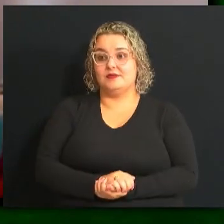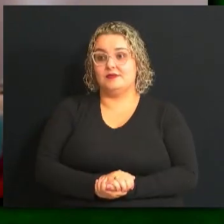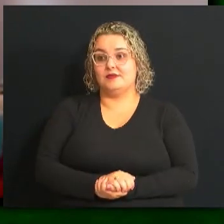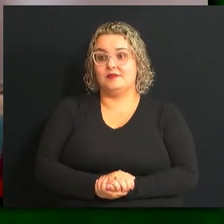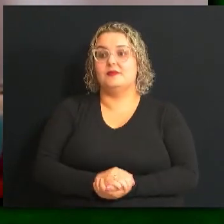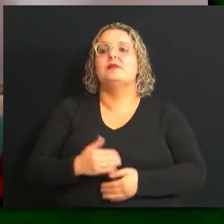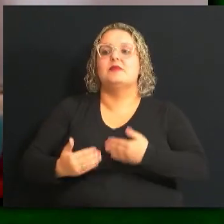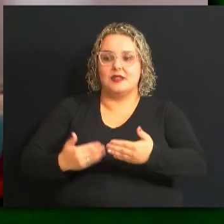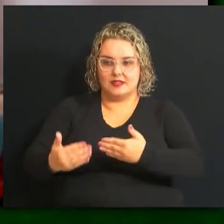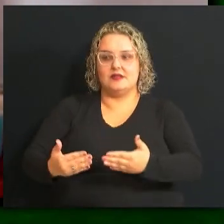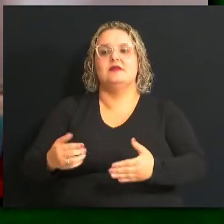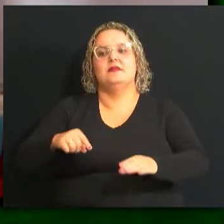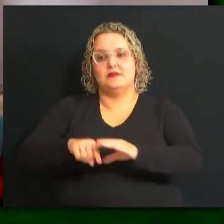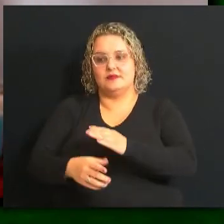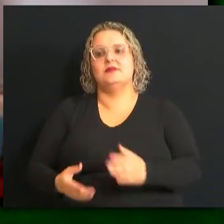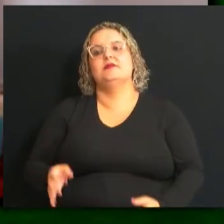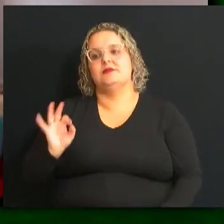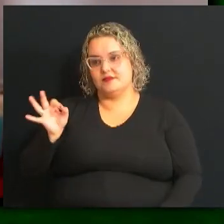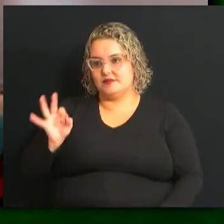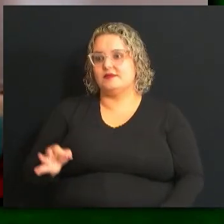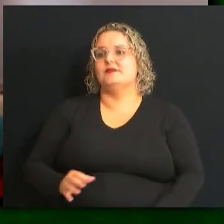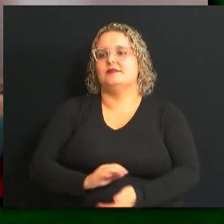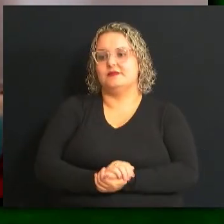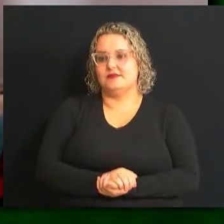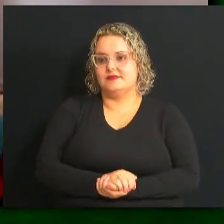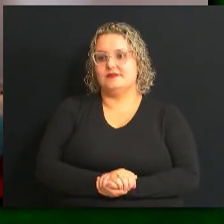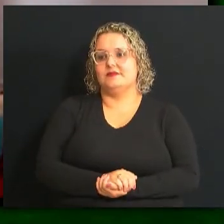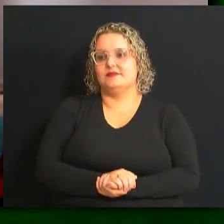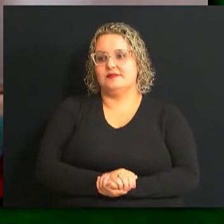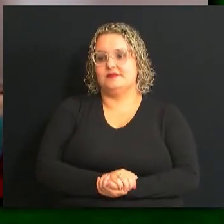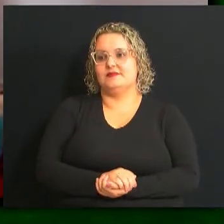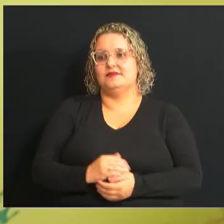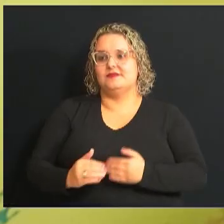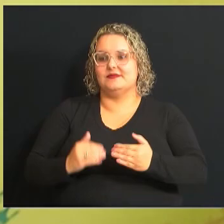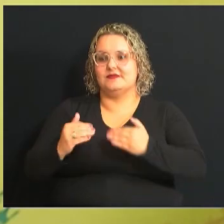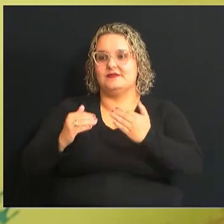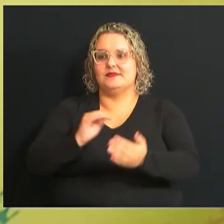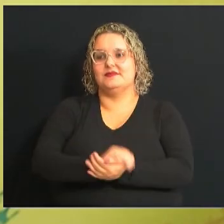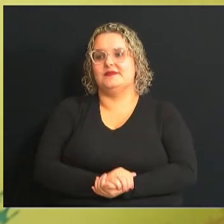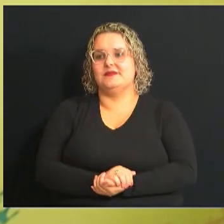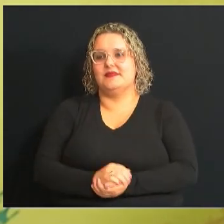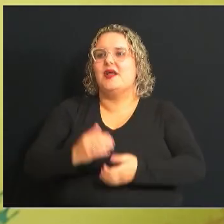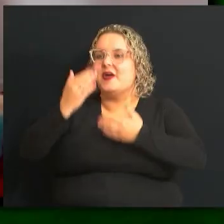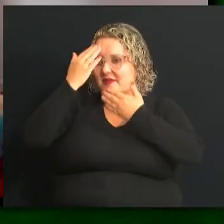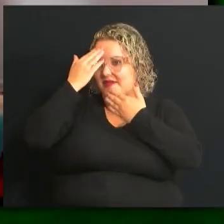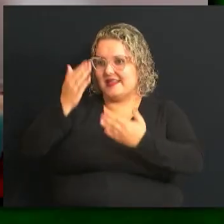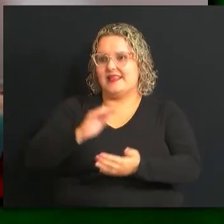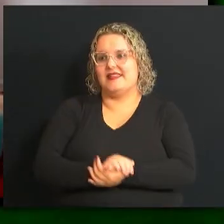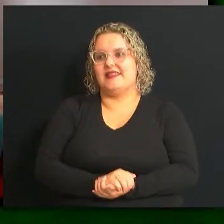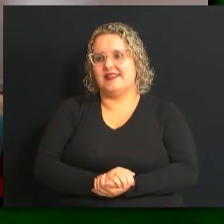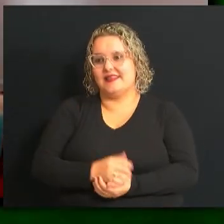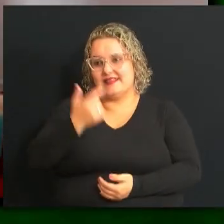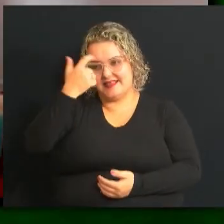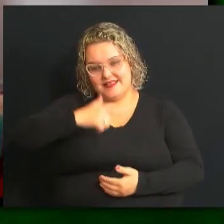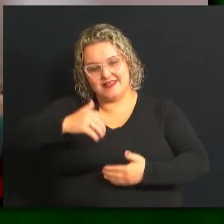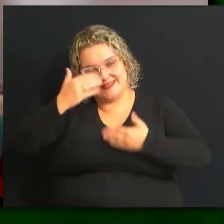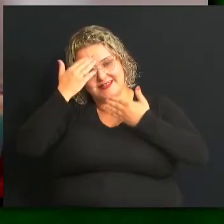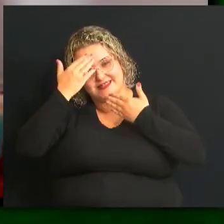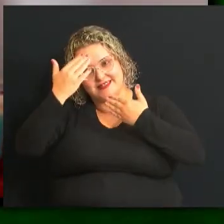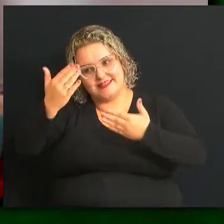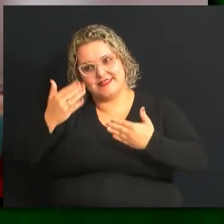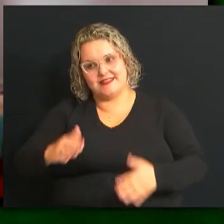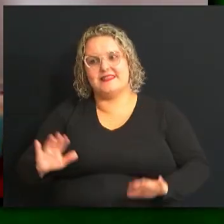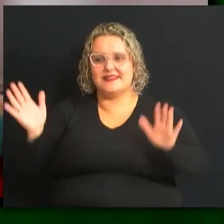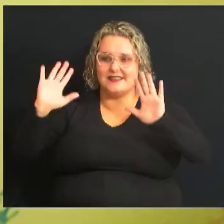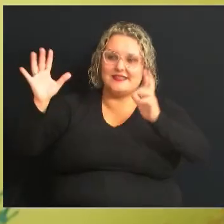avançou bastante. Com certeza. Com certeza. Vamos evoluindo. Obrigado. Eu que agradeço. Tchau. Um